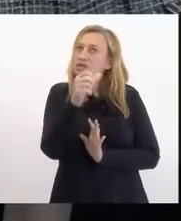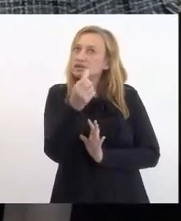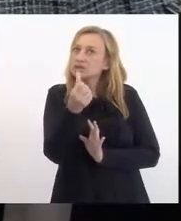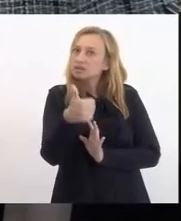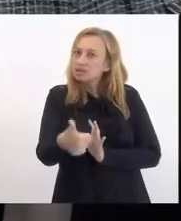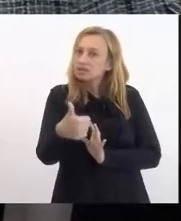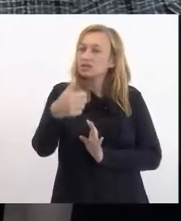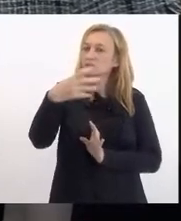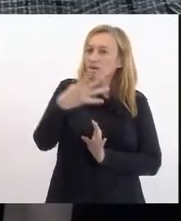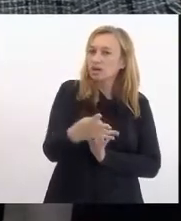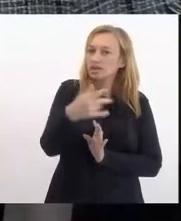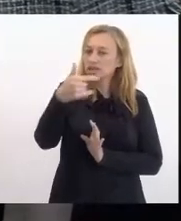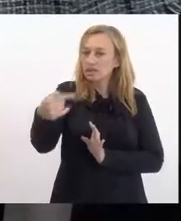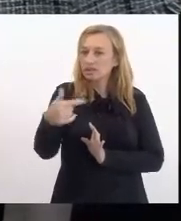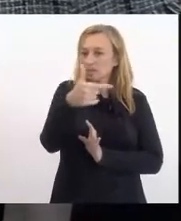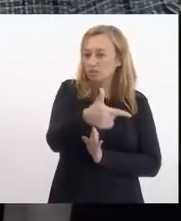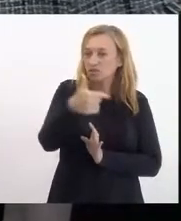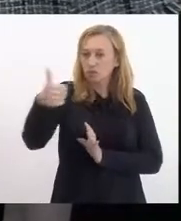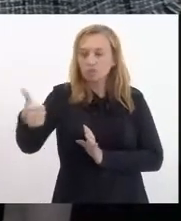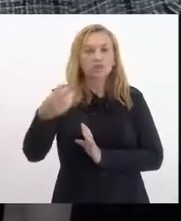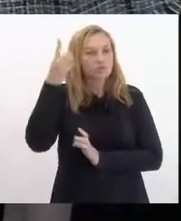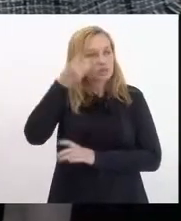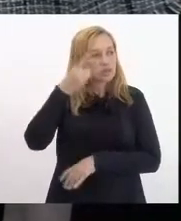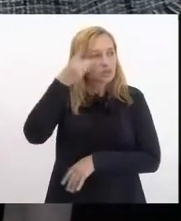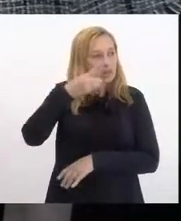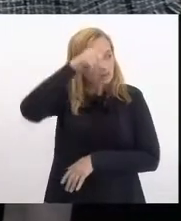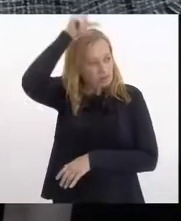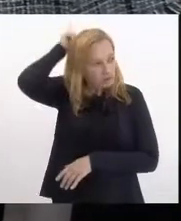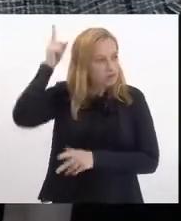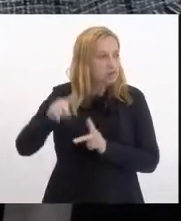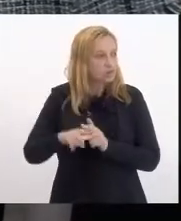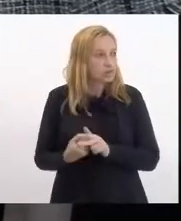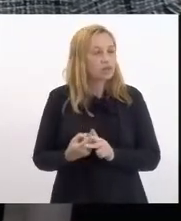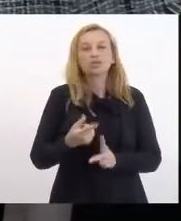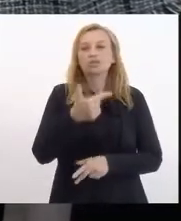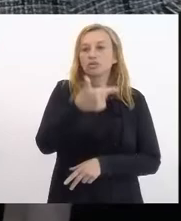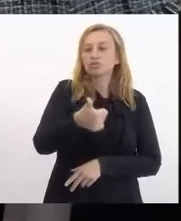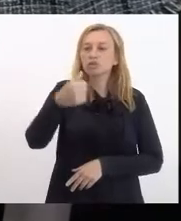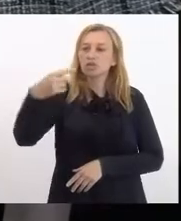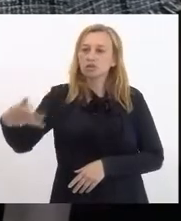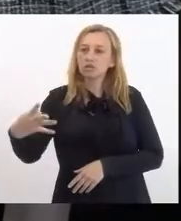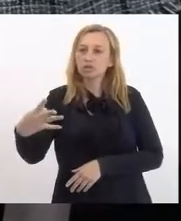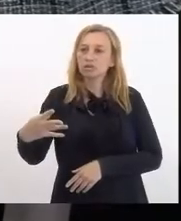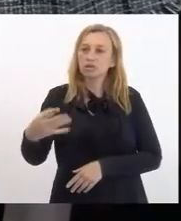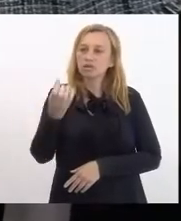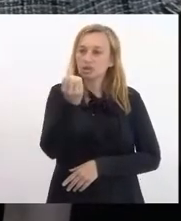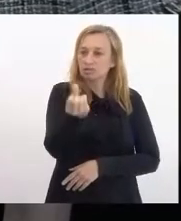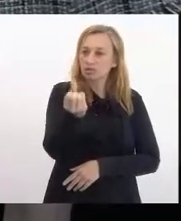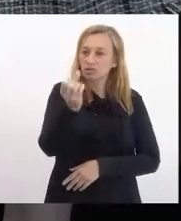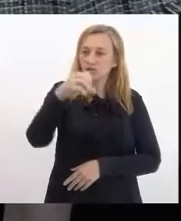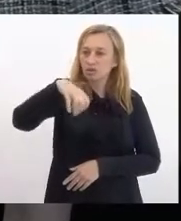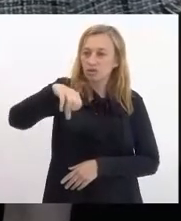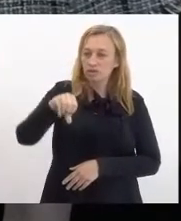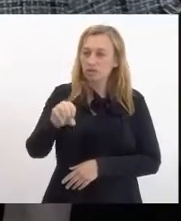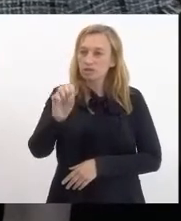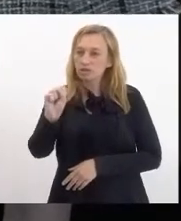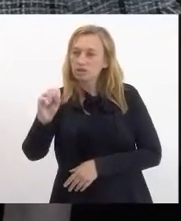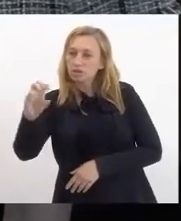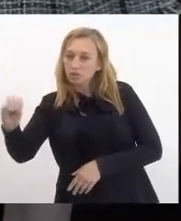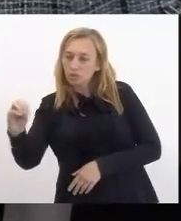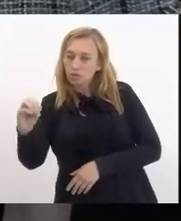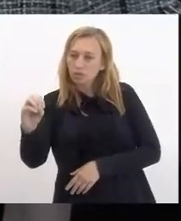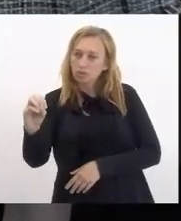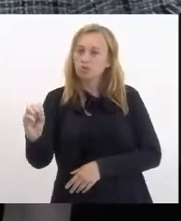5.147 de 2021, do deputado Luiz Paulo, que altera uma lei de 2014, a 6.908, que dispõe sobre o